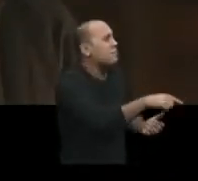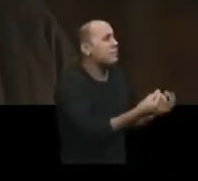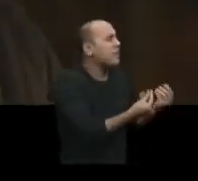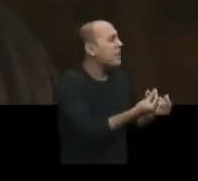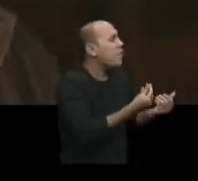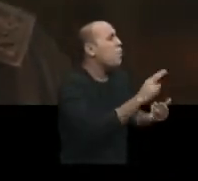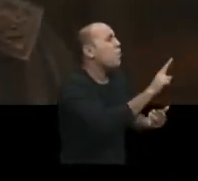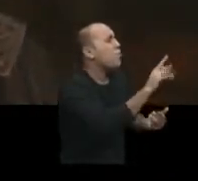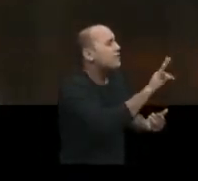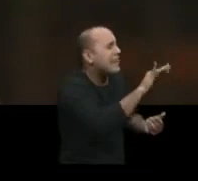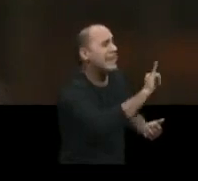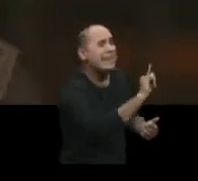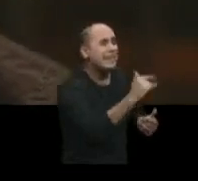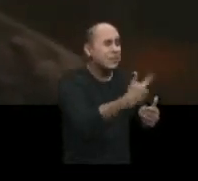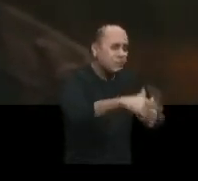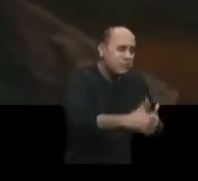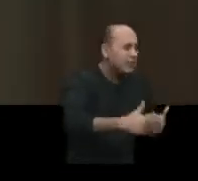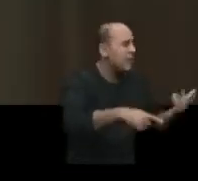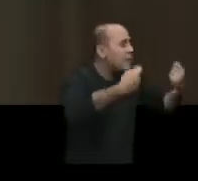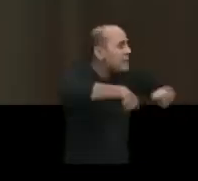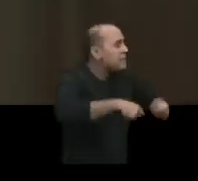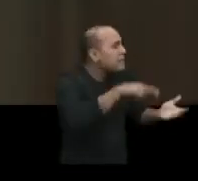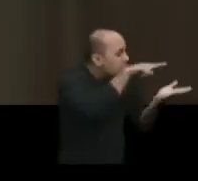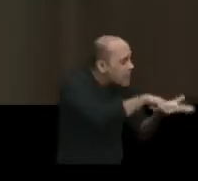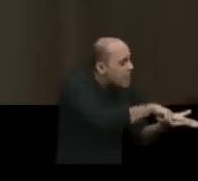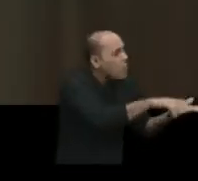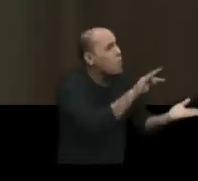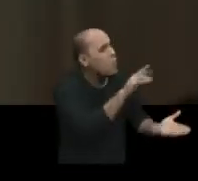E que aqui não tem UTI, eles disseram que precisa.